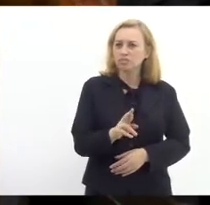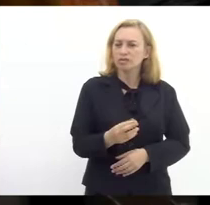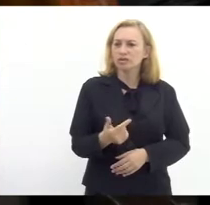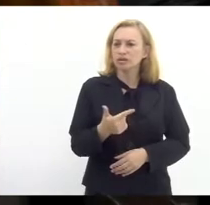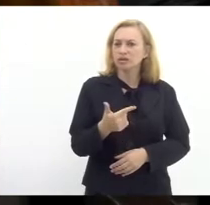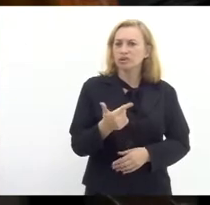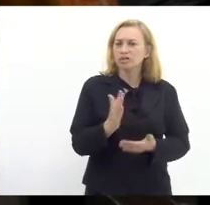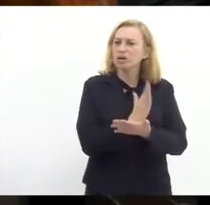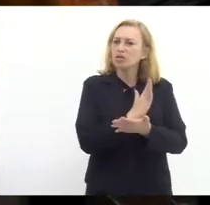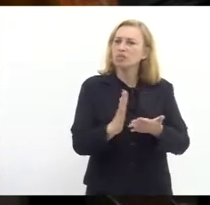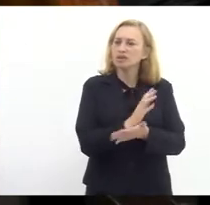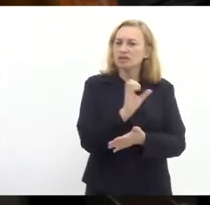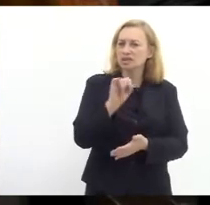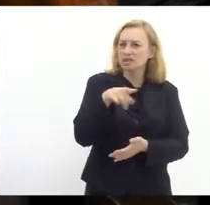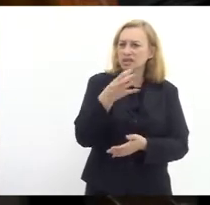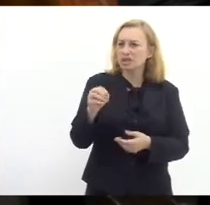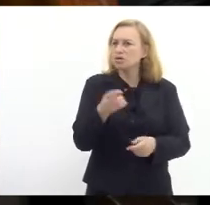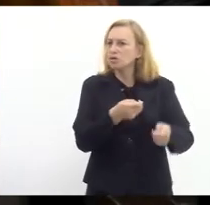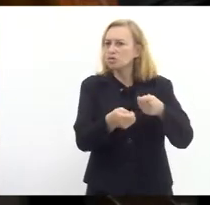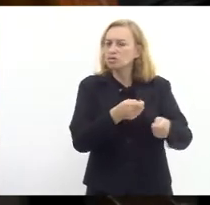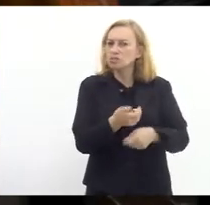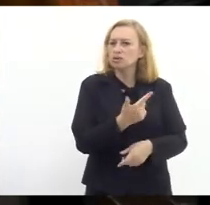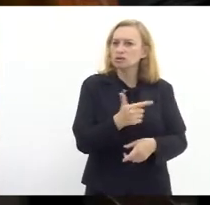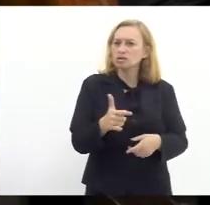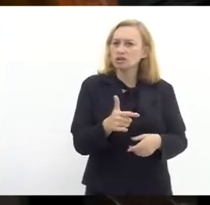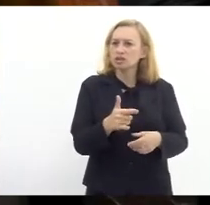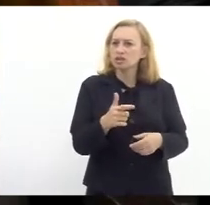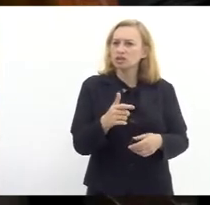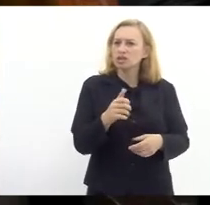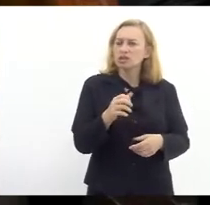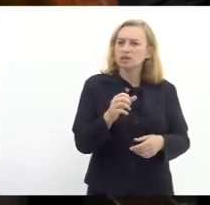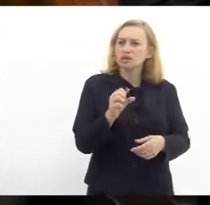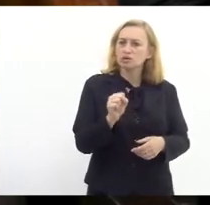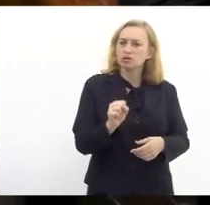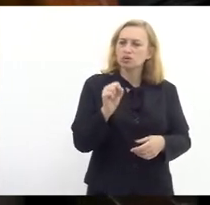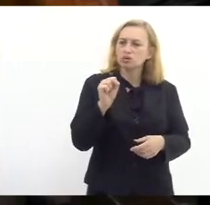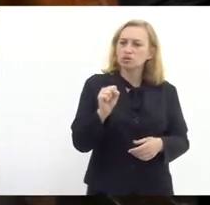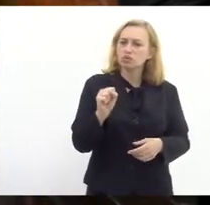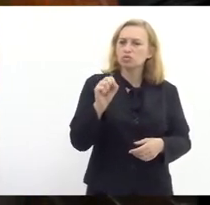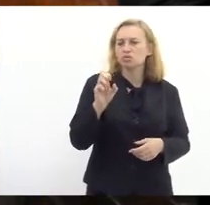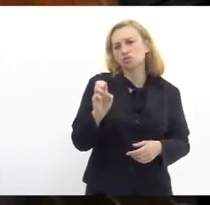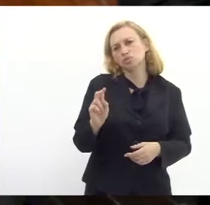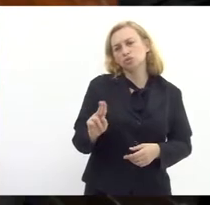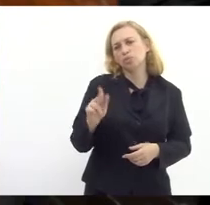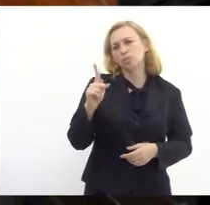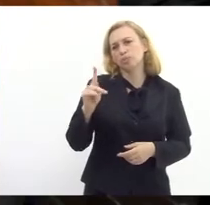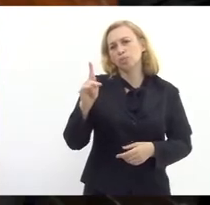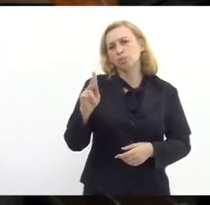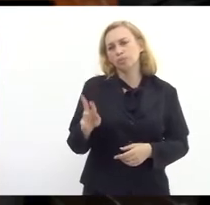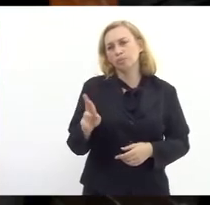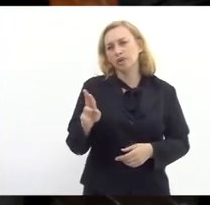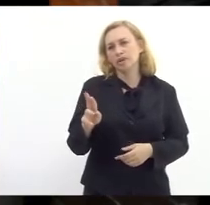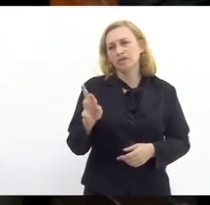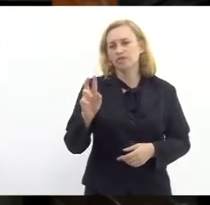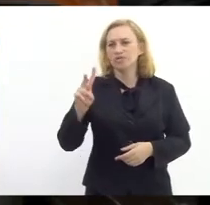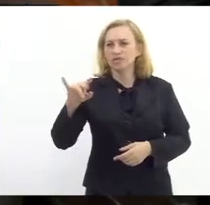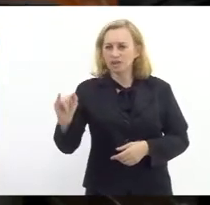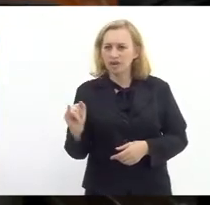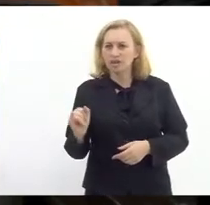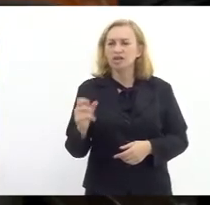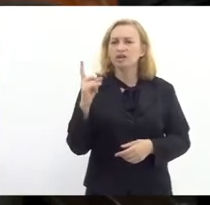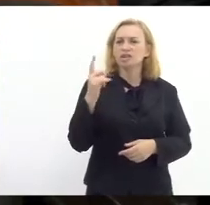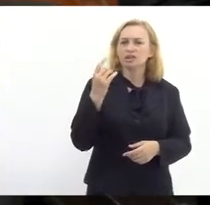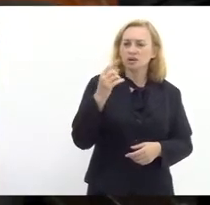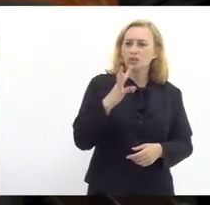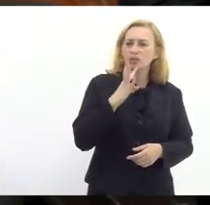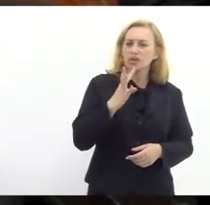consideradas sem controle pela Supervia, a agência tem ciência dessa situação, tanto é que temos dificuldade